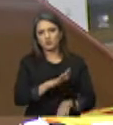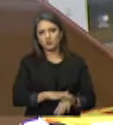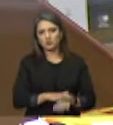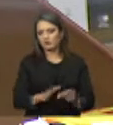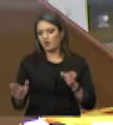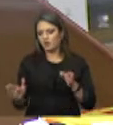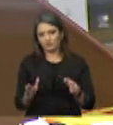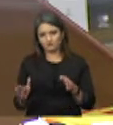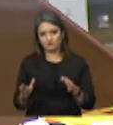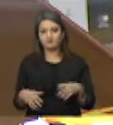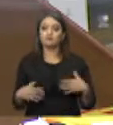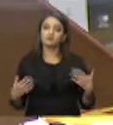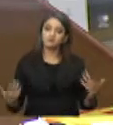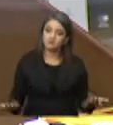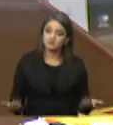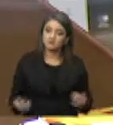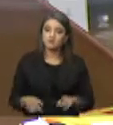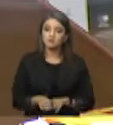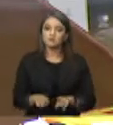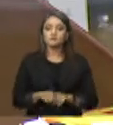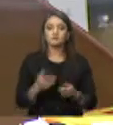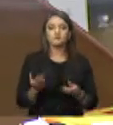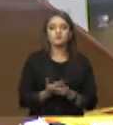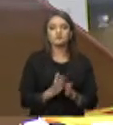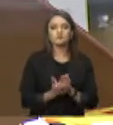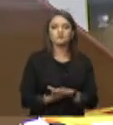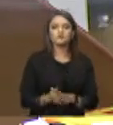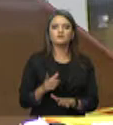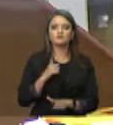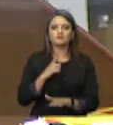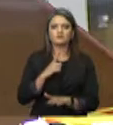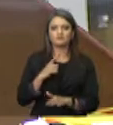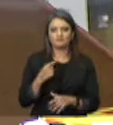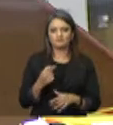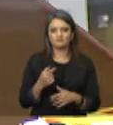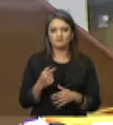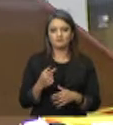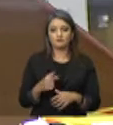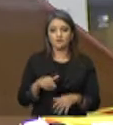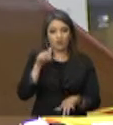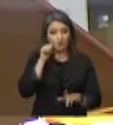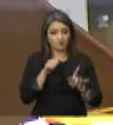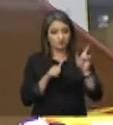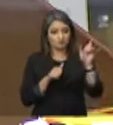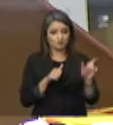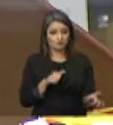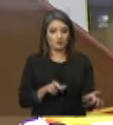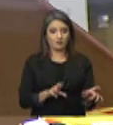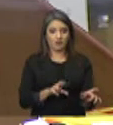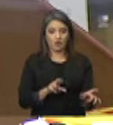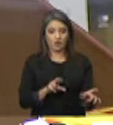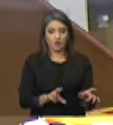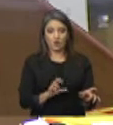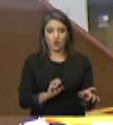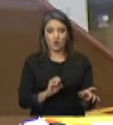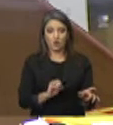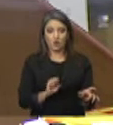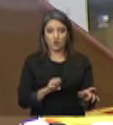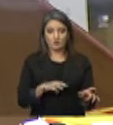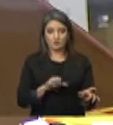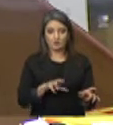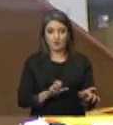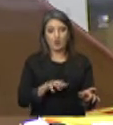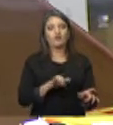razoável veja-se a propósito o caso concreto que deu ensejo a esse juramento à ré já corrente responde ação de improbidade pelo